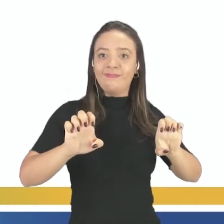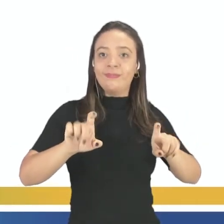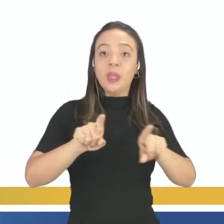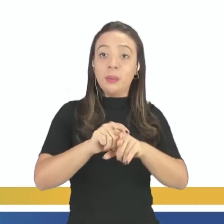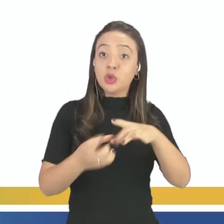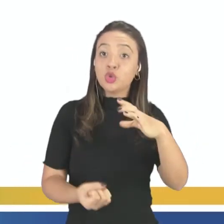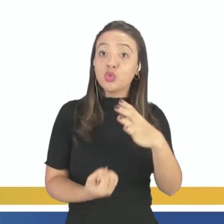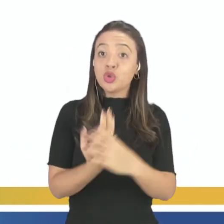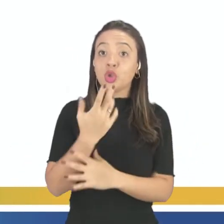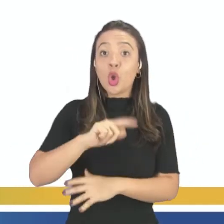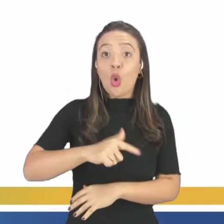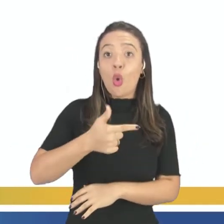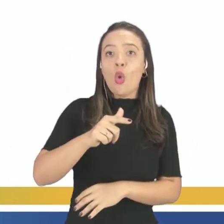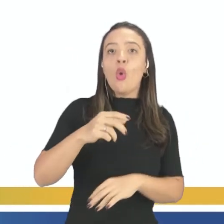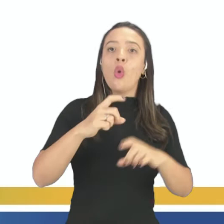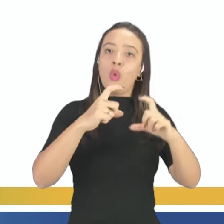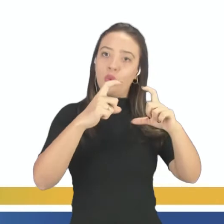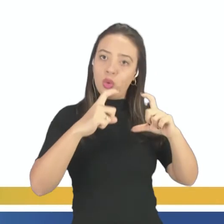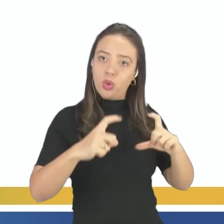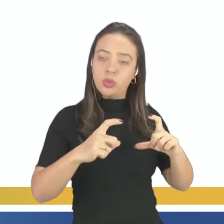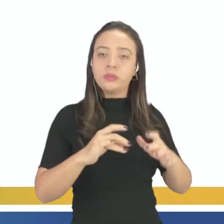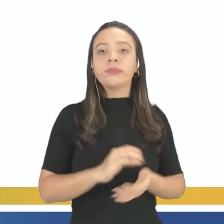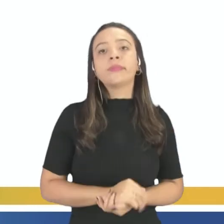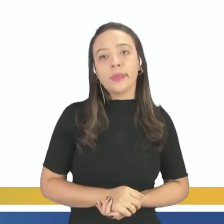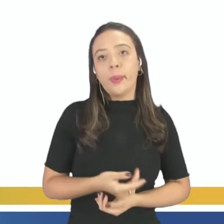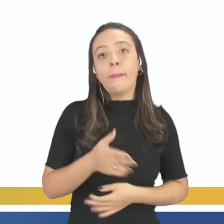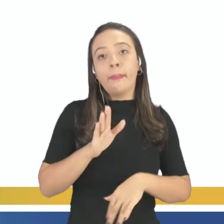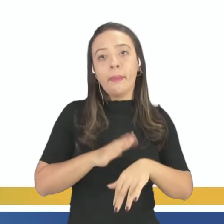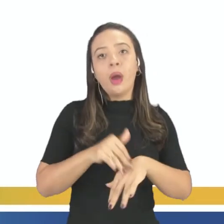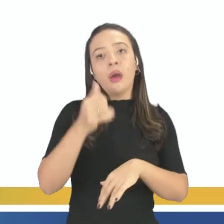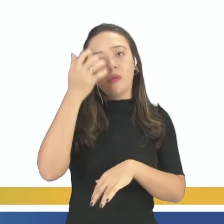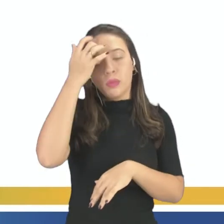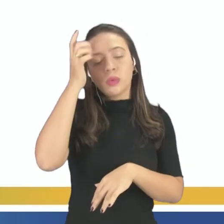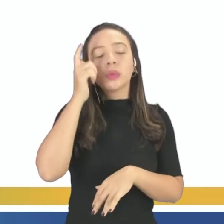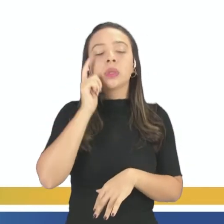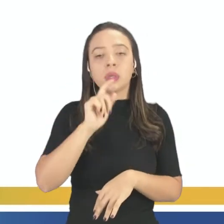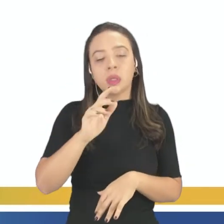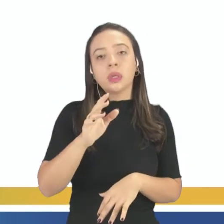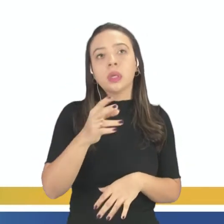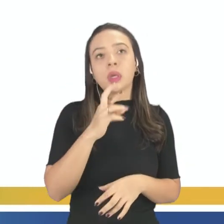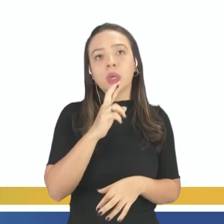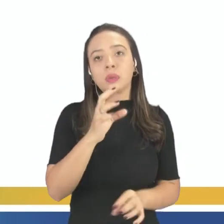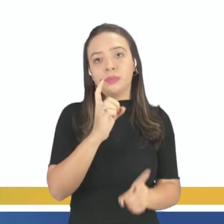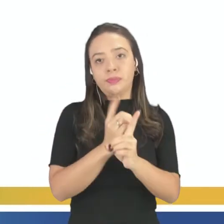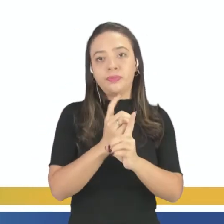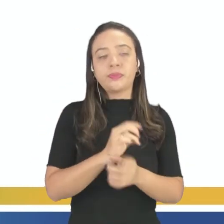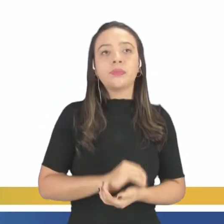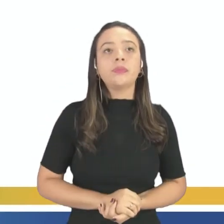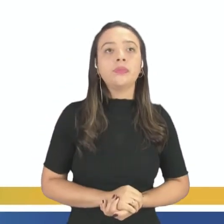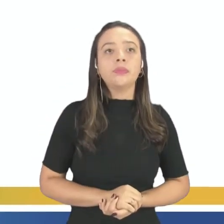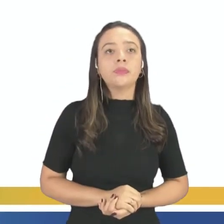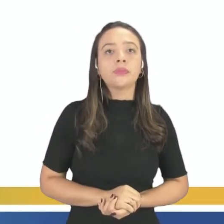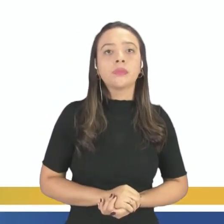formar sistema. É a saída mais viável para solucionar essa questão. Então, acompanhe comigo a